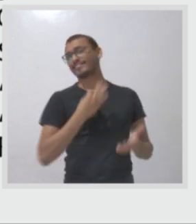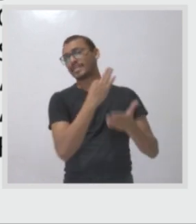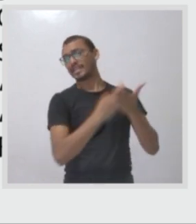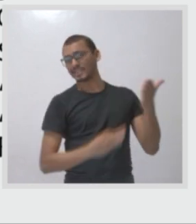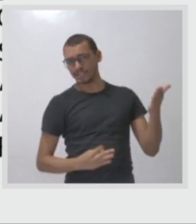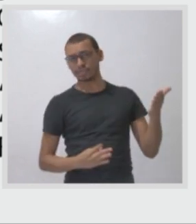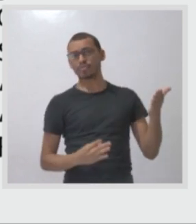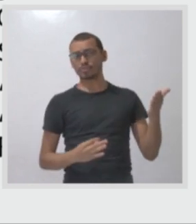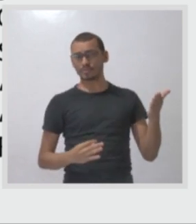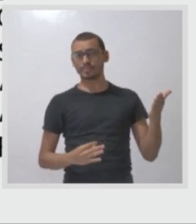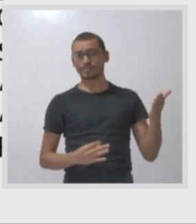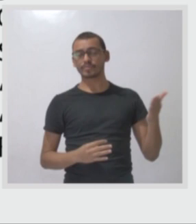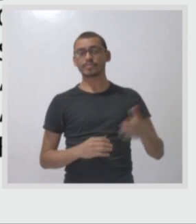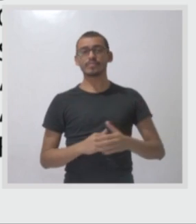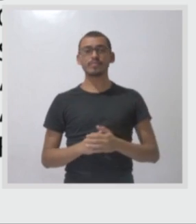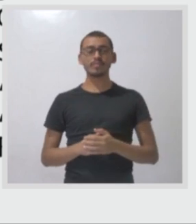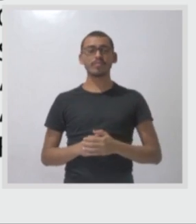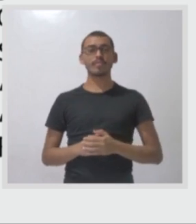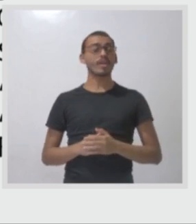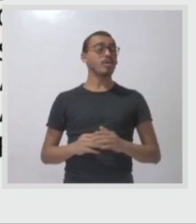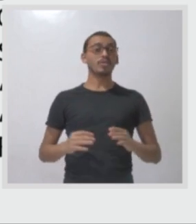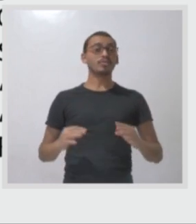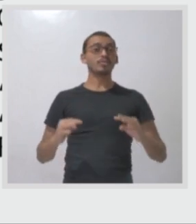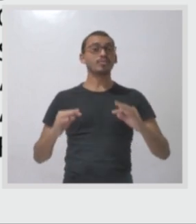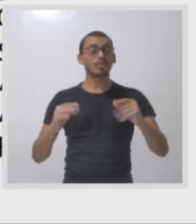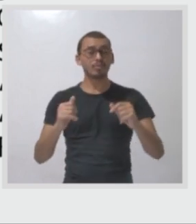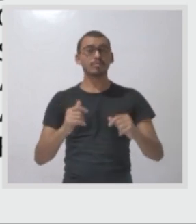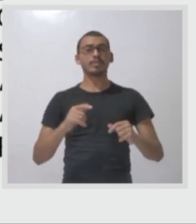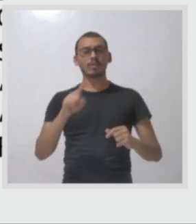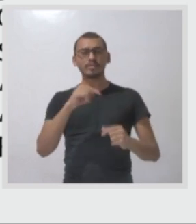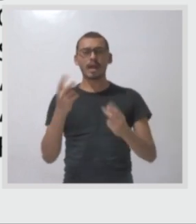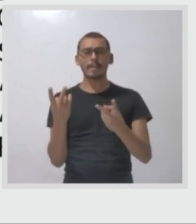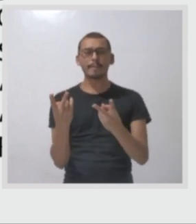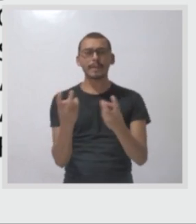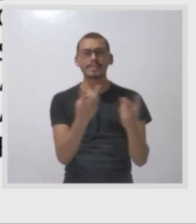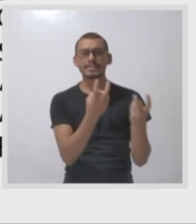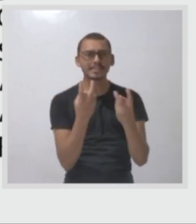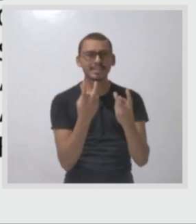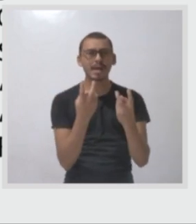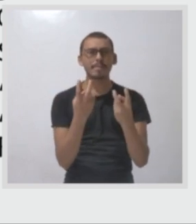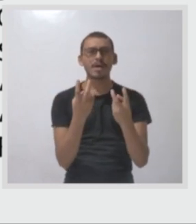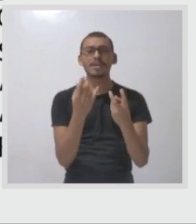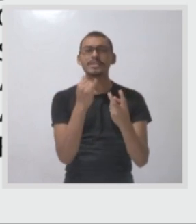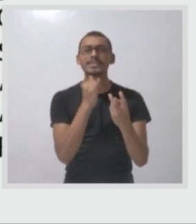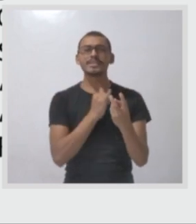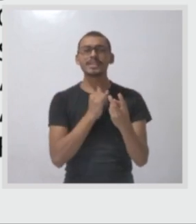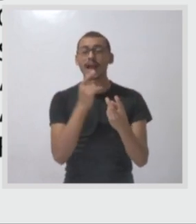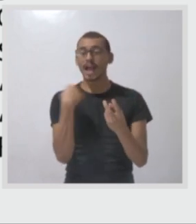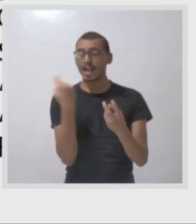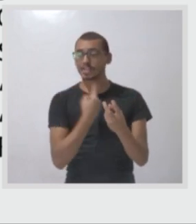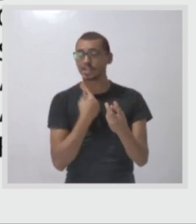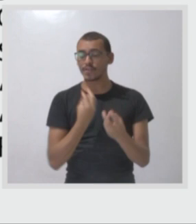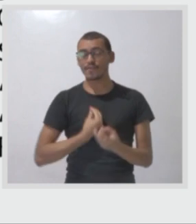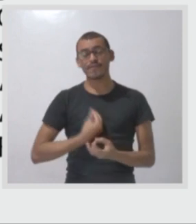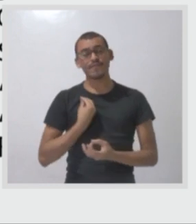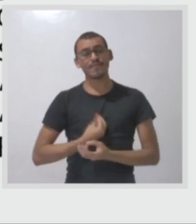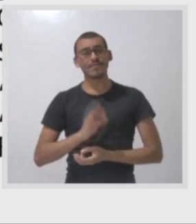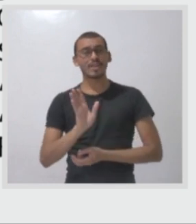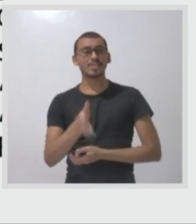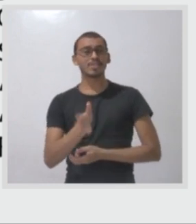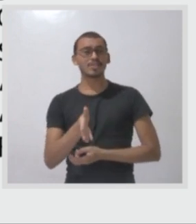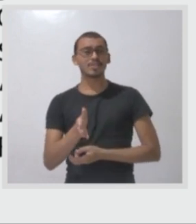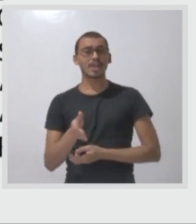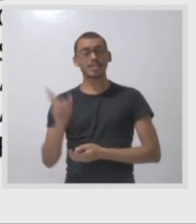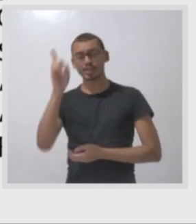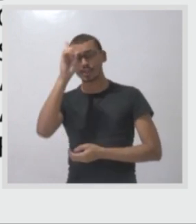chamamos, tá certo? Então, tudo isso, gente, vocês estão percebendo? Tá tudo muito próximo de nós. Tudo faz